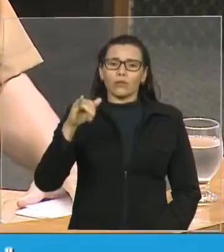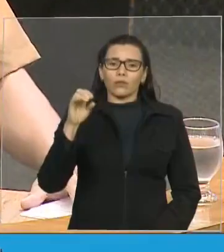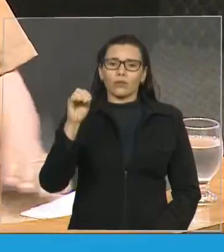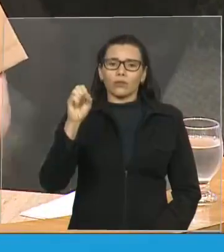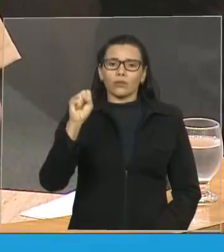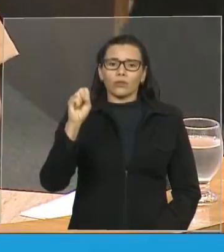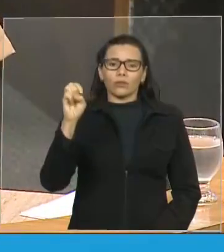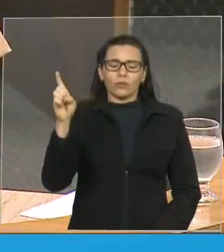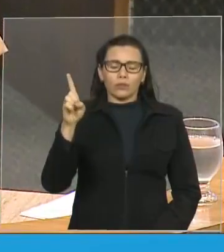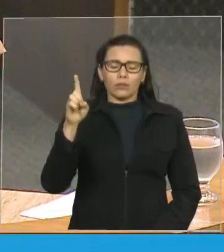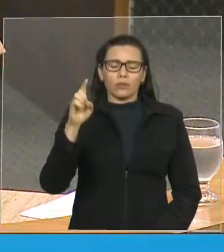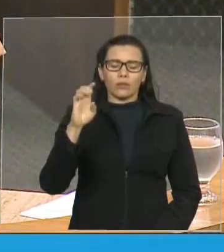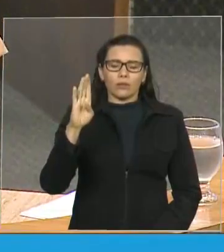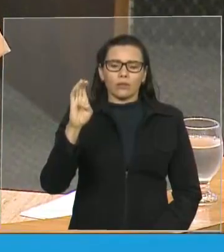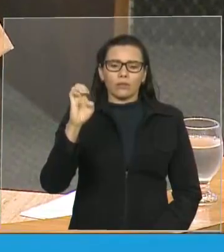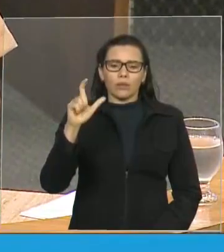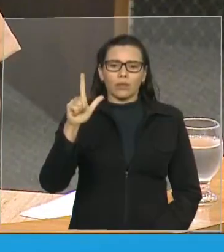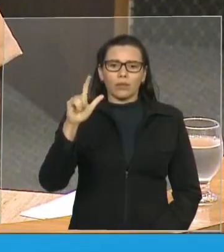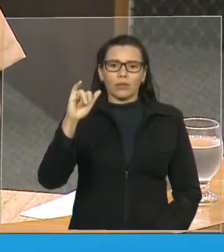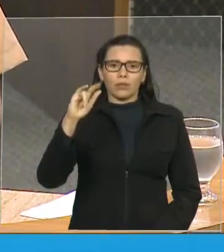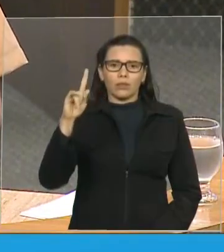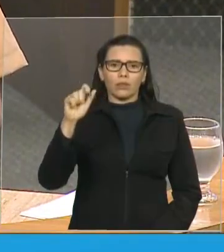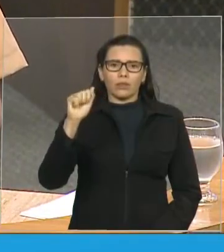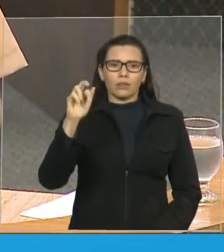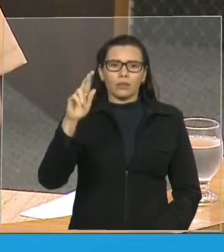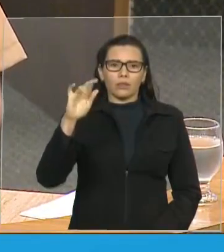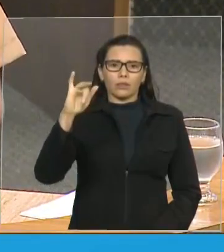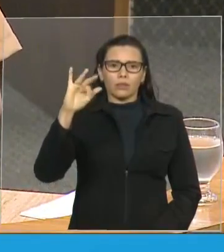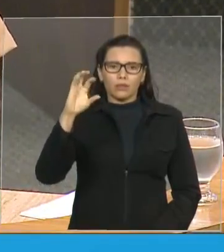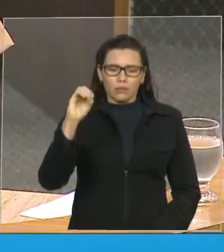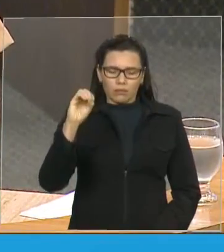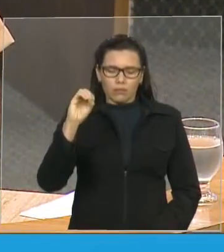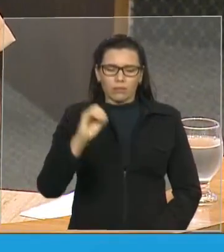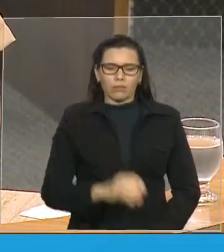metropolitano da Arquidiocese de São Luís. Quero saudar também